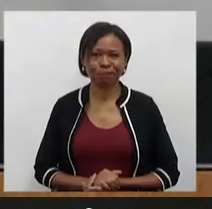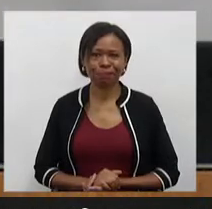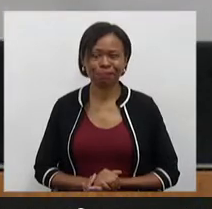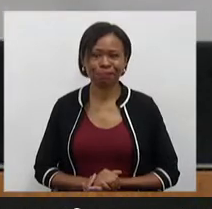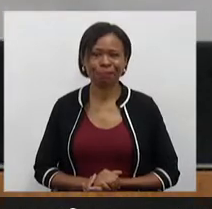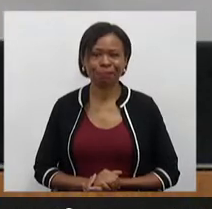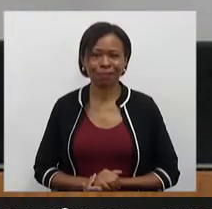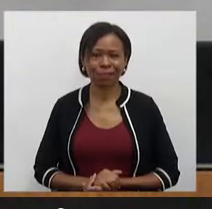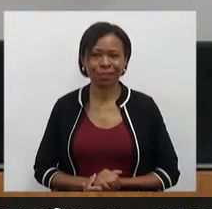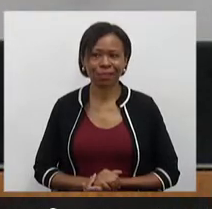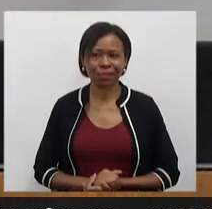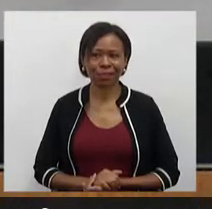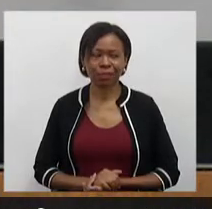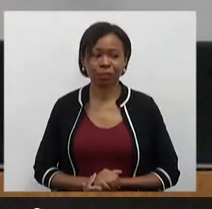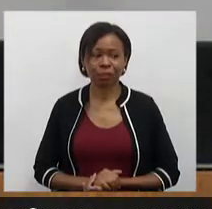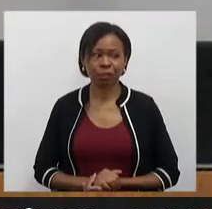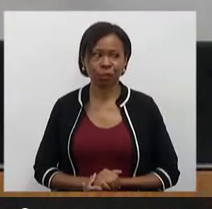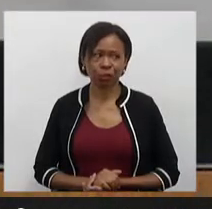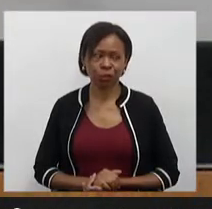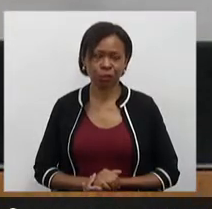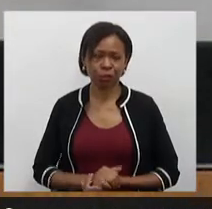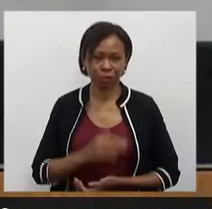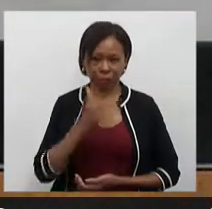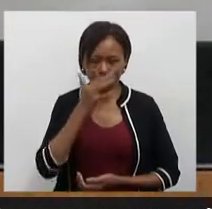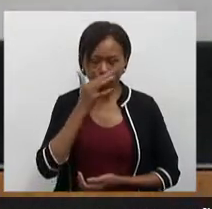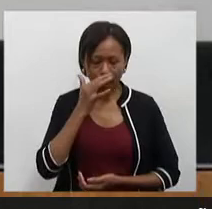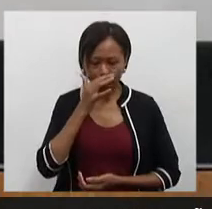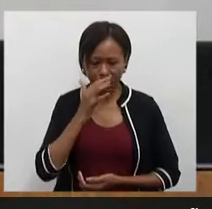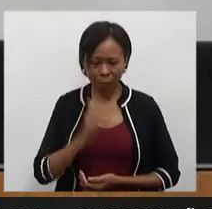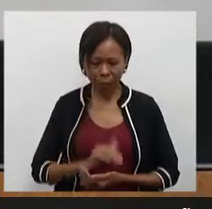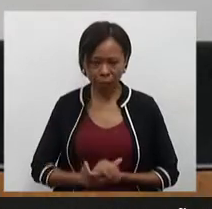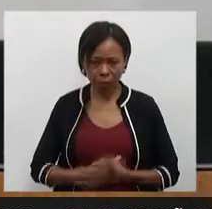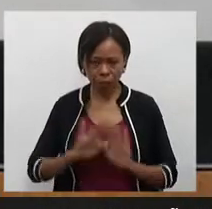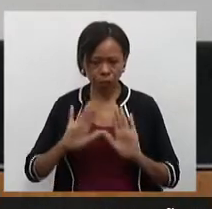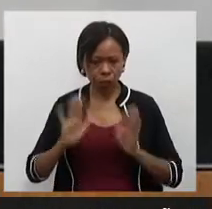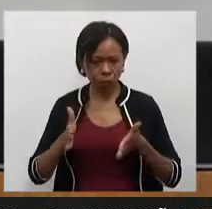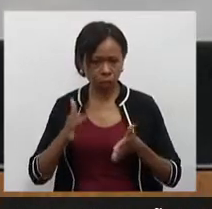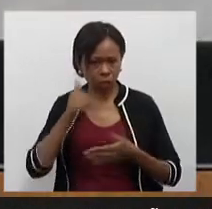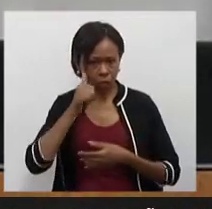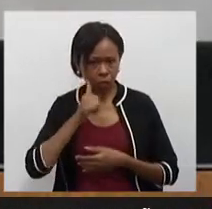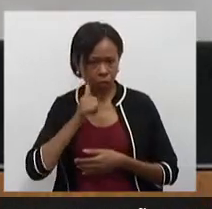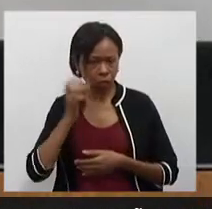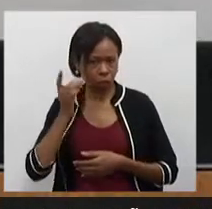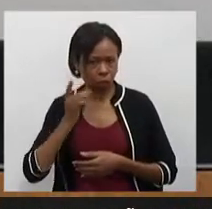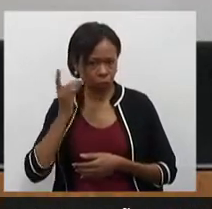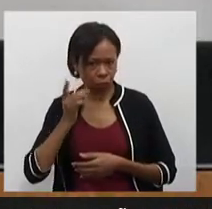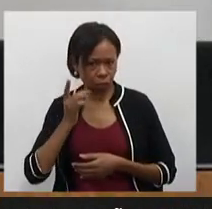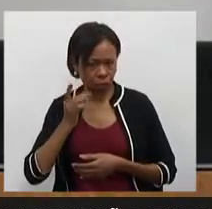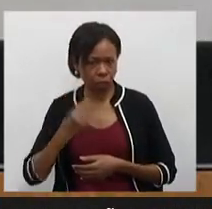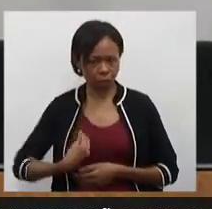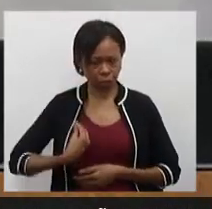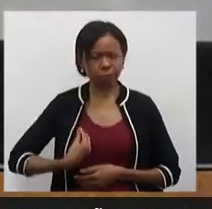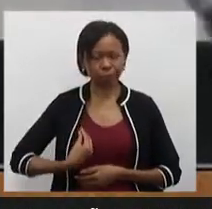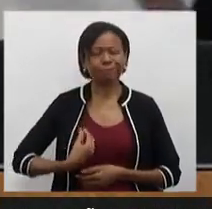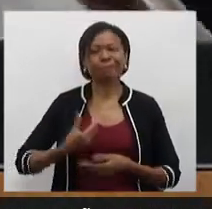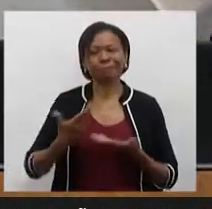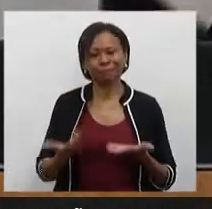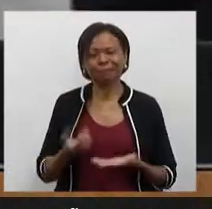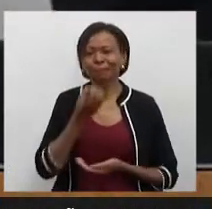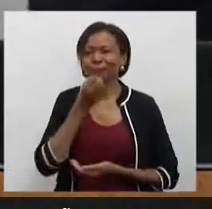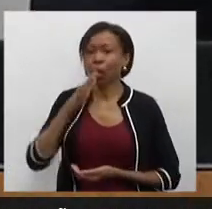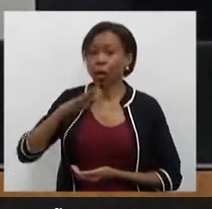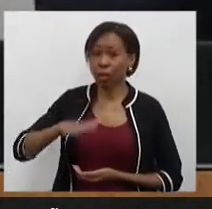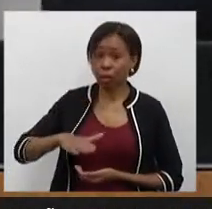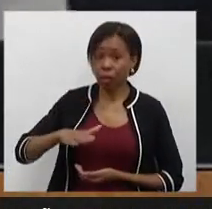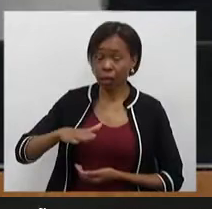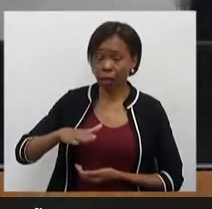Deputada, será que está conectada? Sim. Sim, deputada. Fala, é sua. Boa tarde. Deputada.